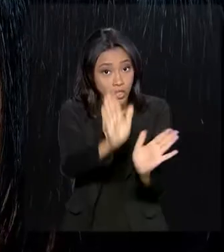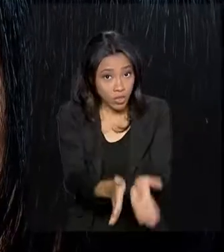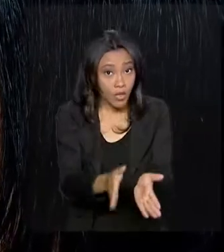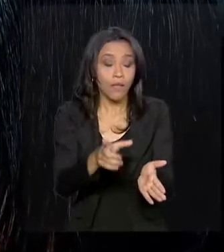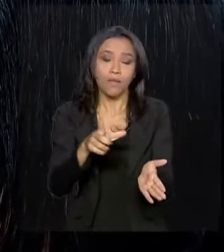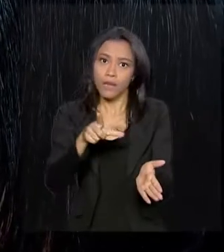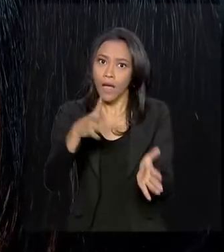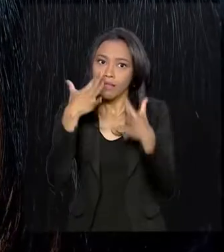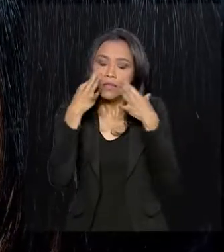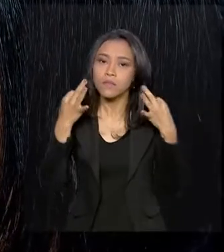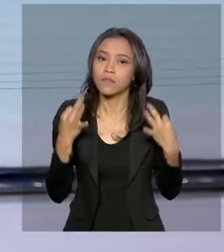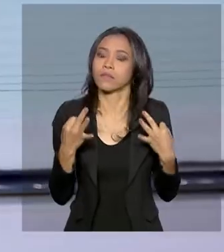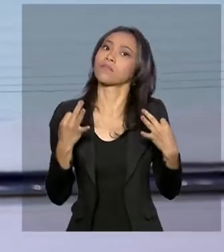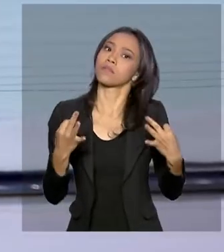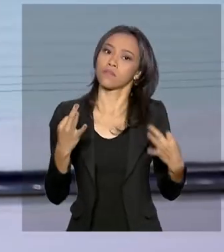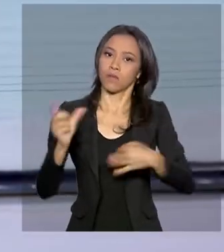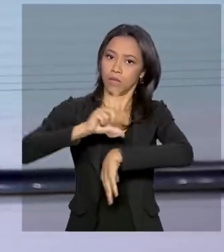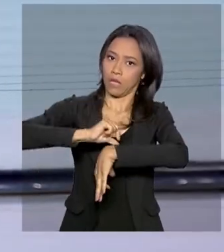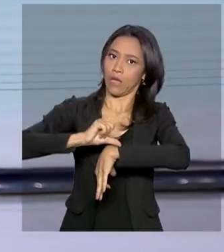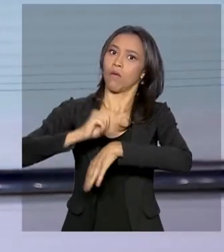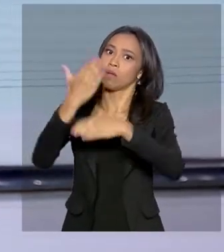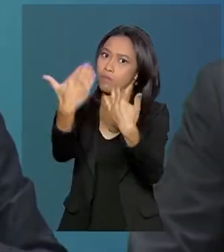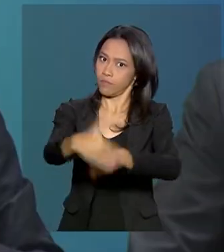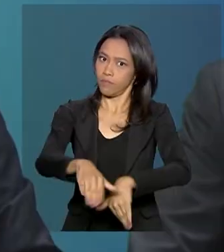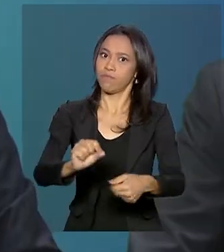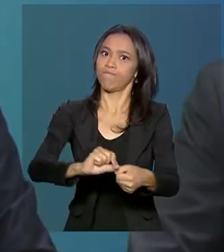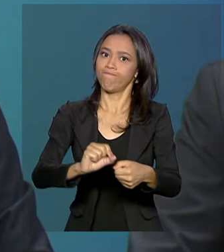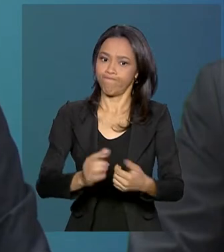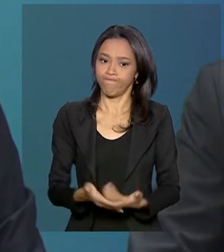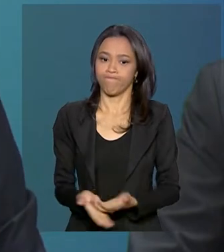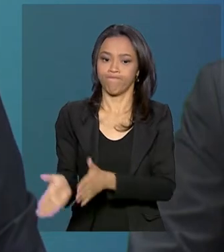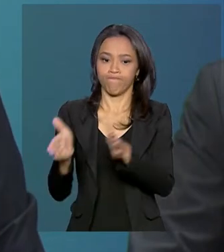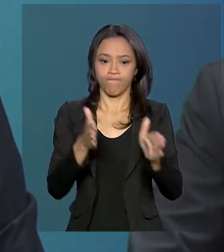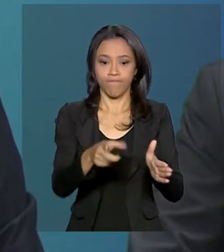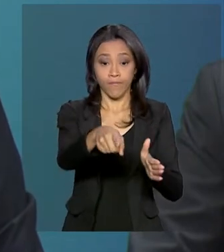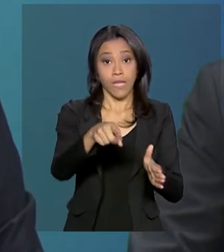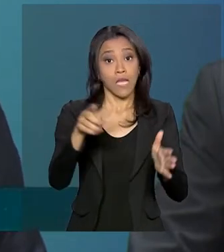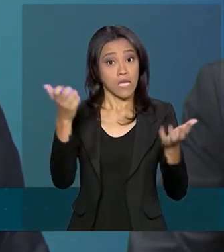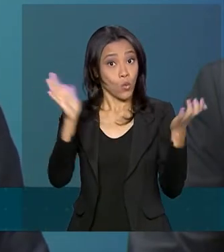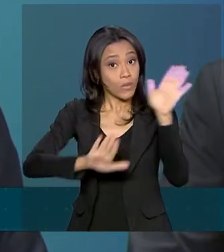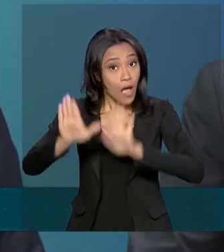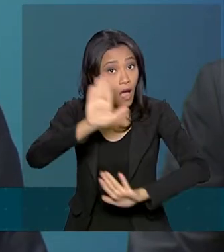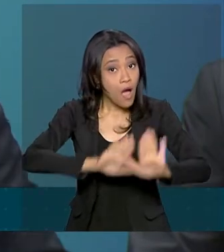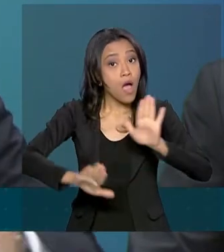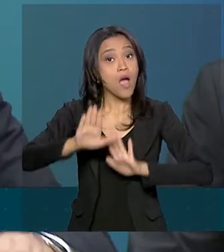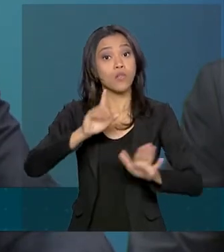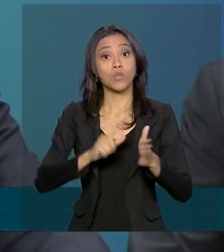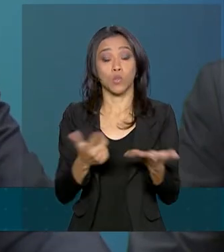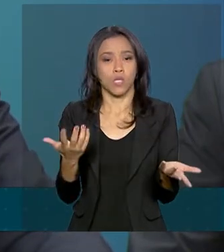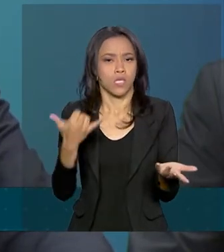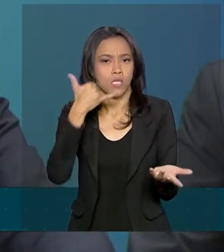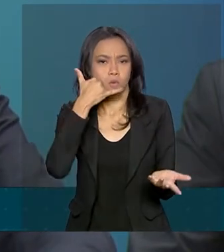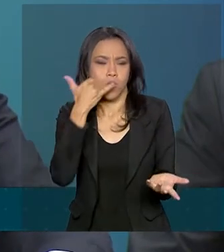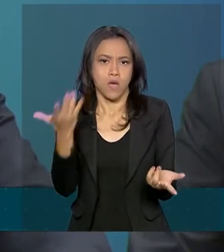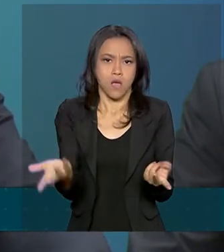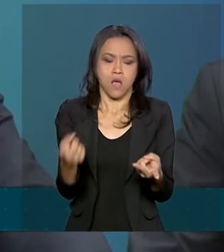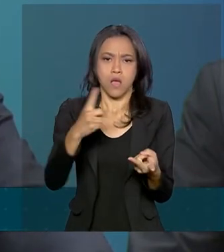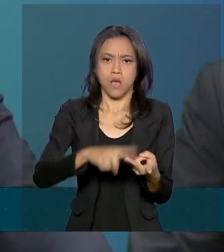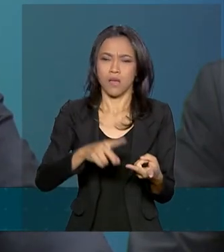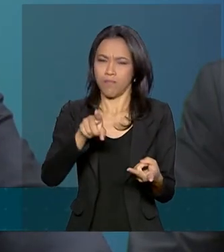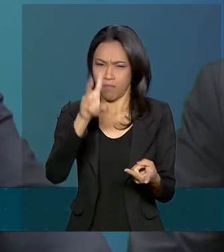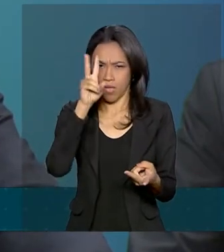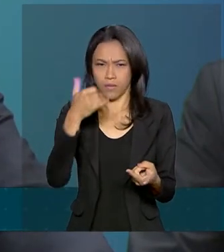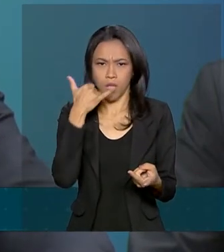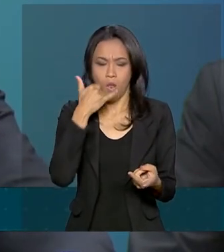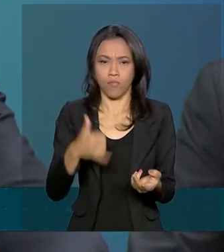também fiquem atentos na hora de fazer a prova. O participante tem que tomar muito cuidado com seus equipamentos eletrônicos, celular, aquele celular